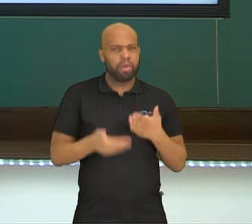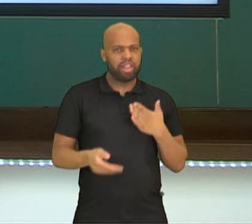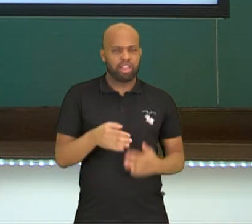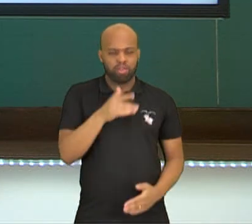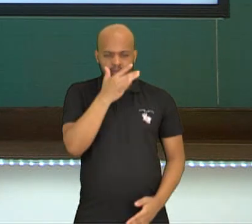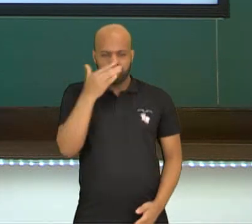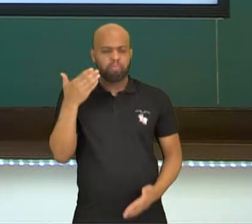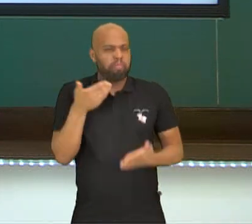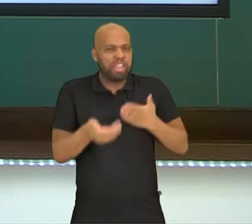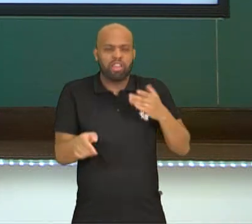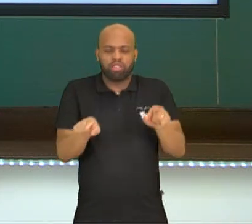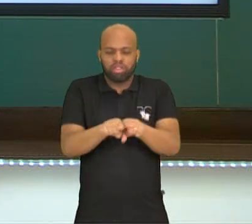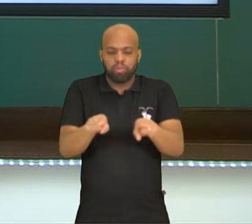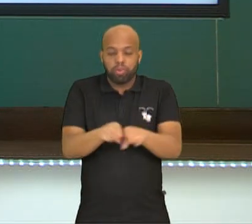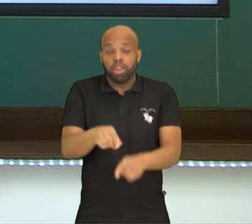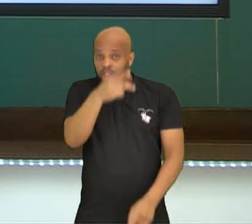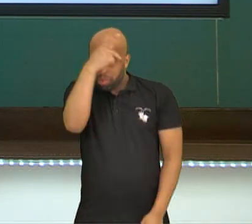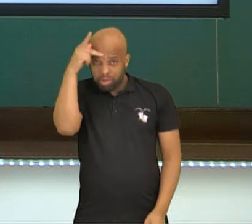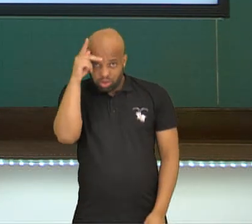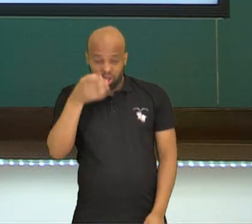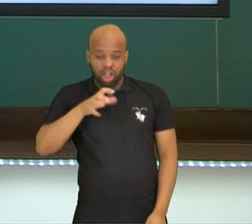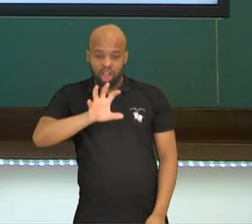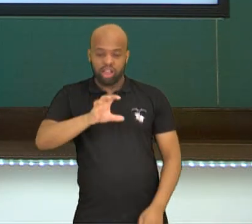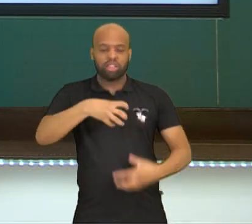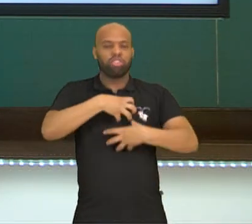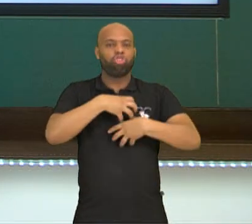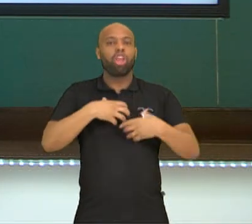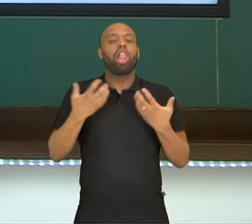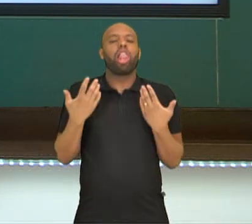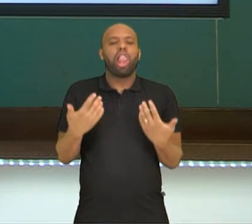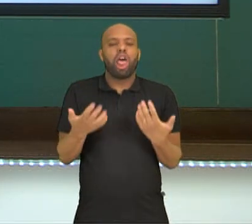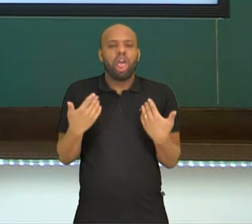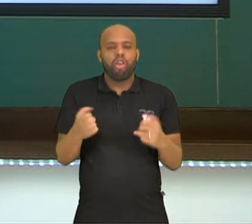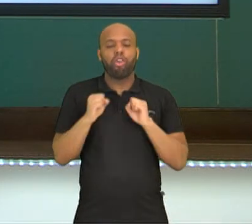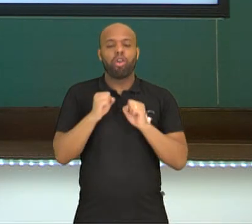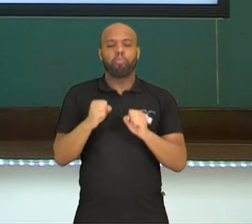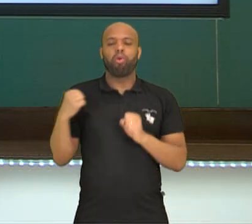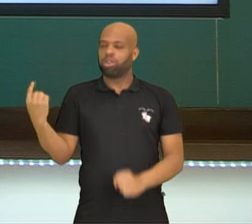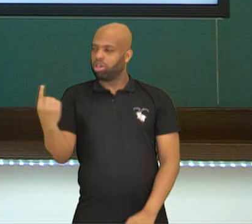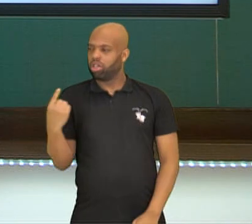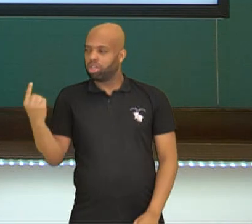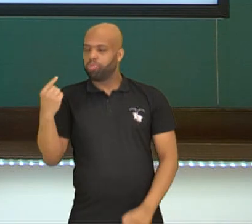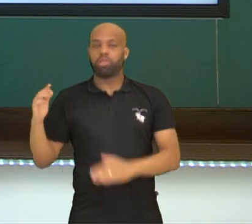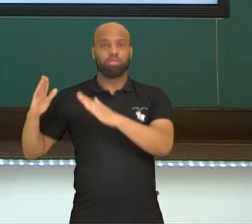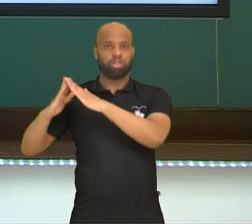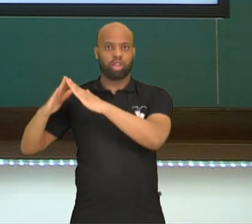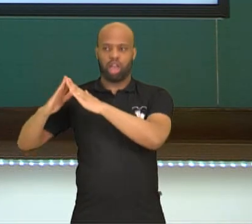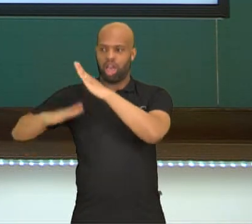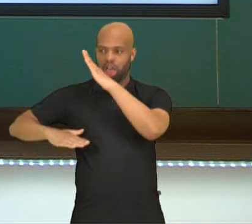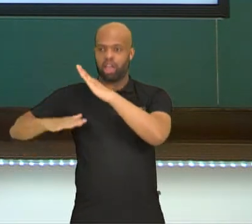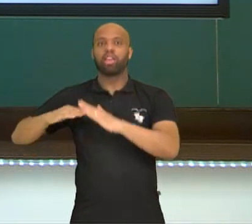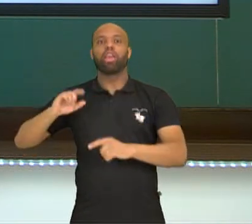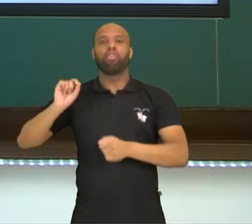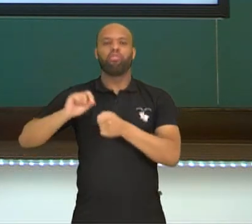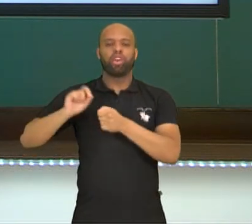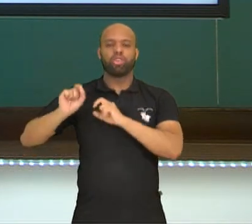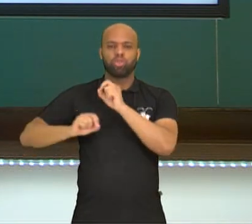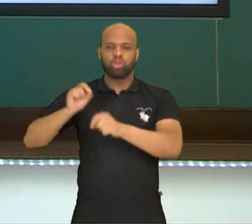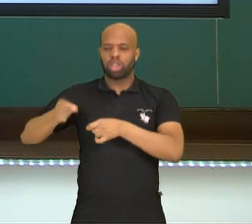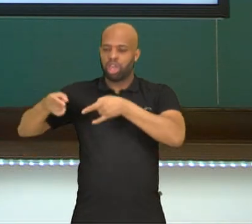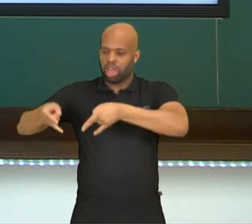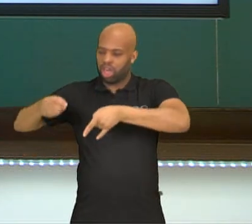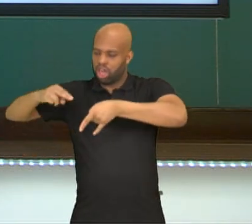olfato, a pessoa com esses sintomas leves pode ficar em isolamento em casa, fazendo repouso,